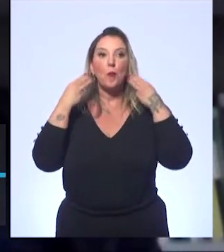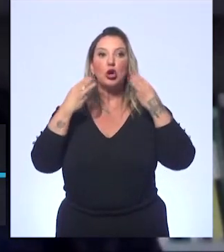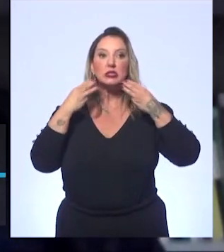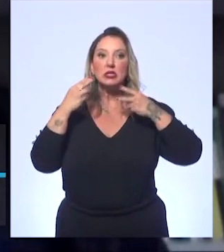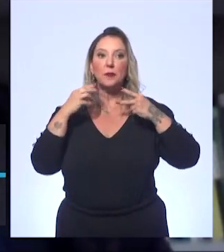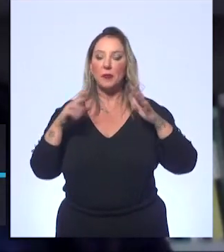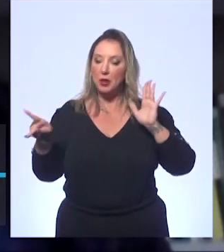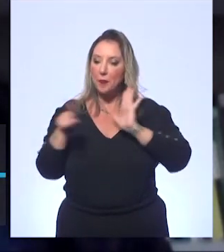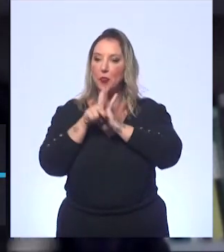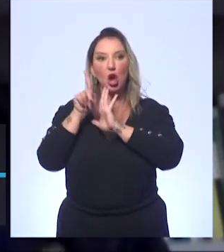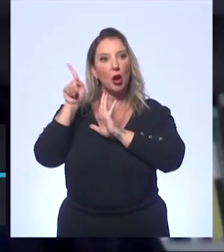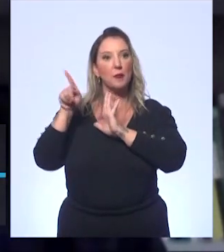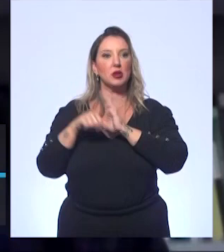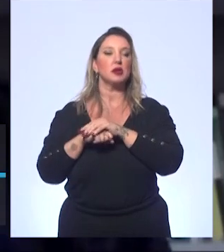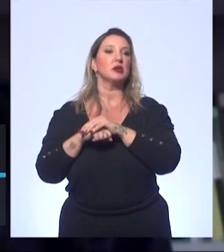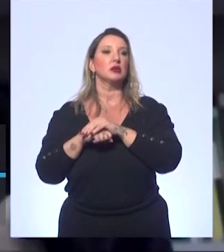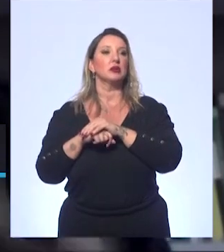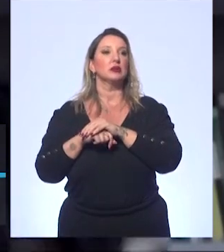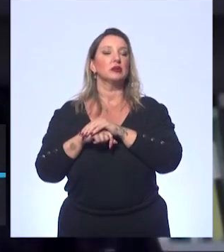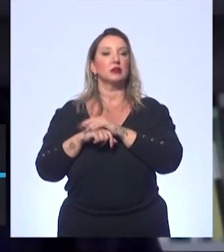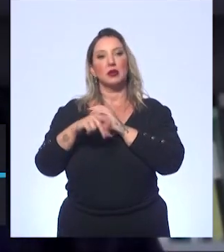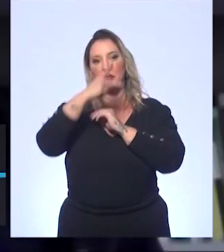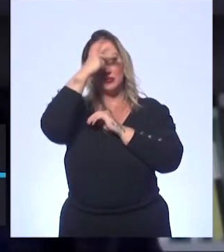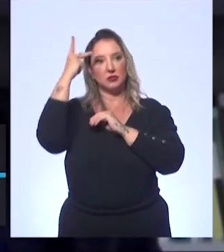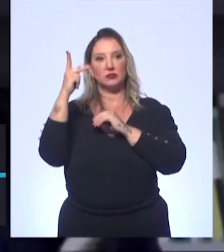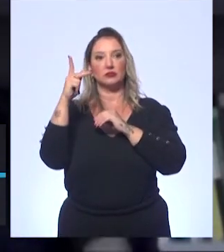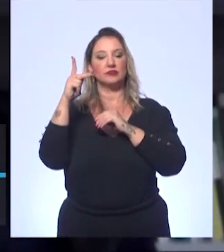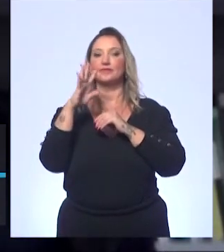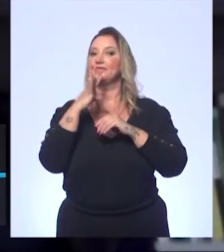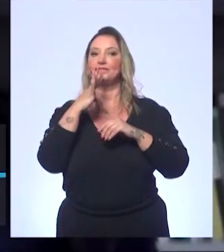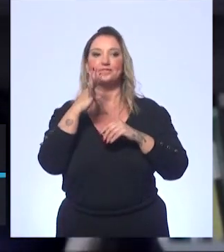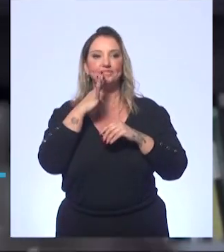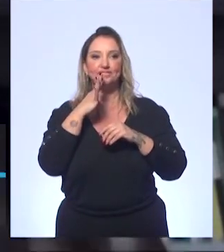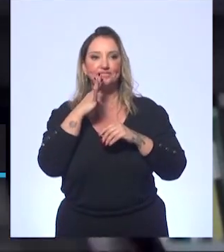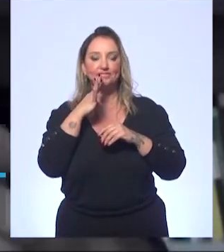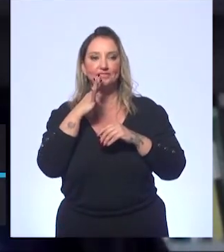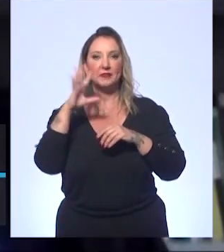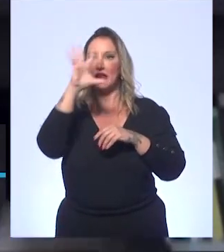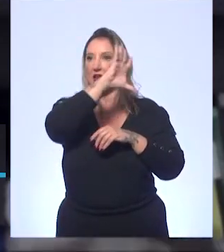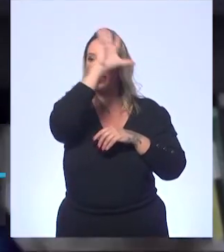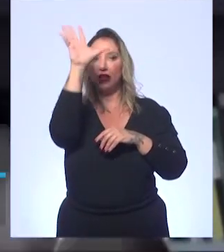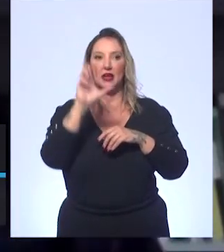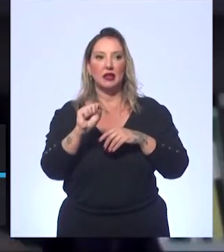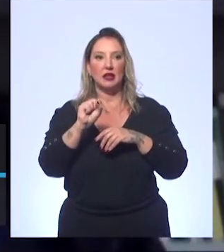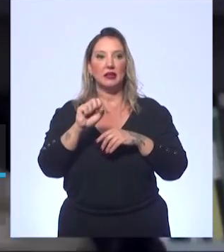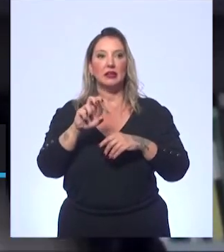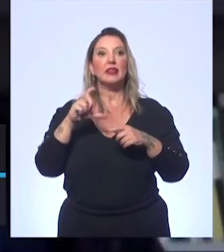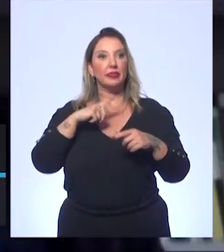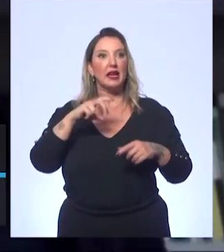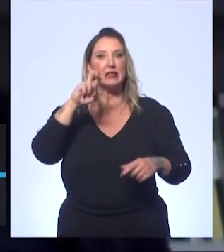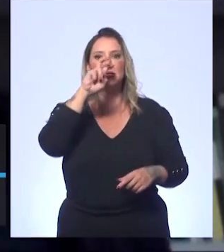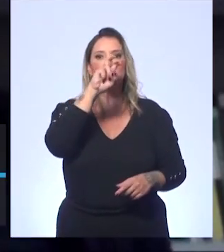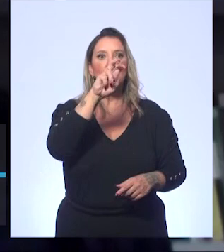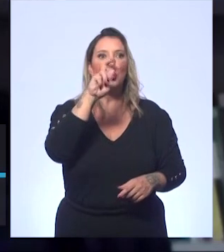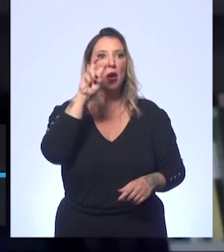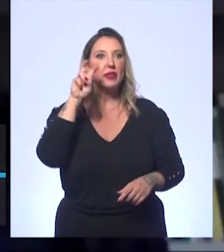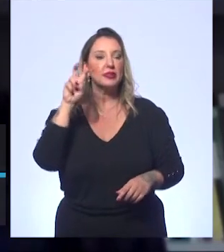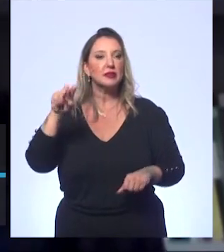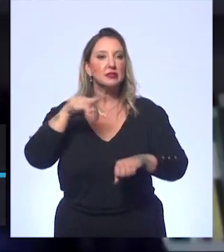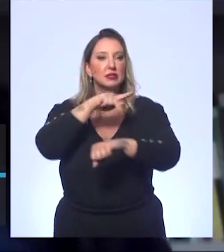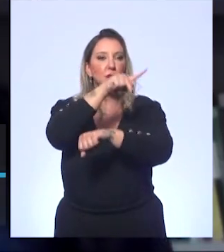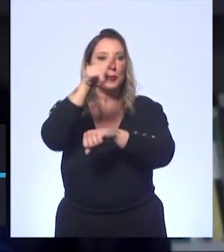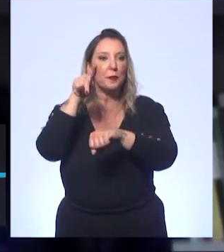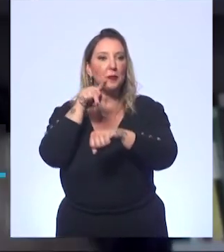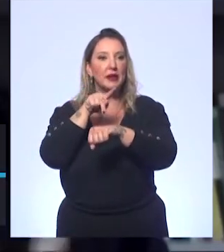moçambicano. Então, muita gente desconhece a África. A África, gente, tem 55 países.